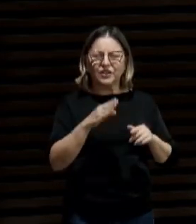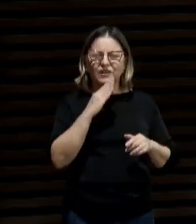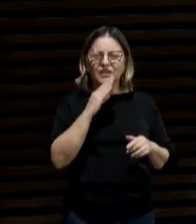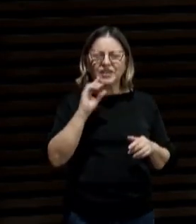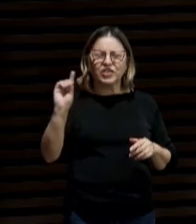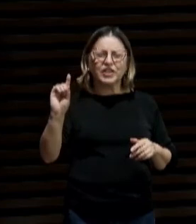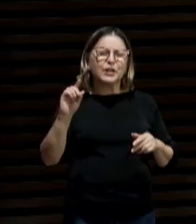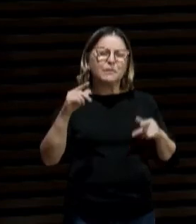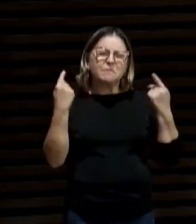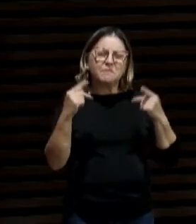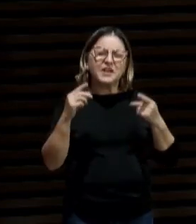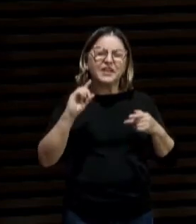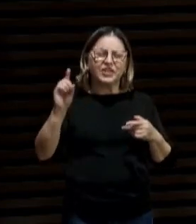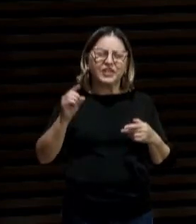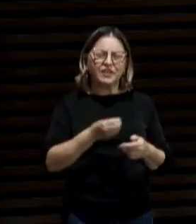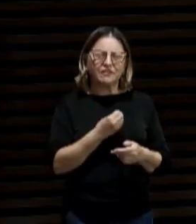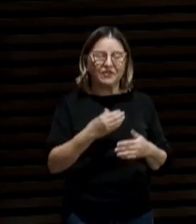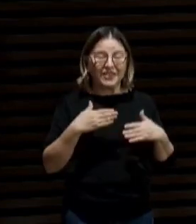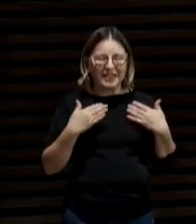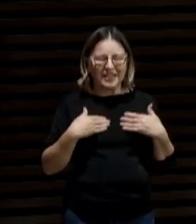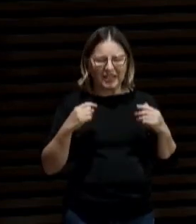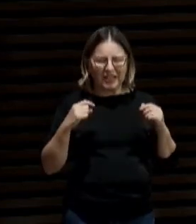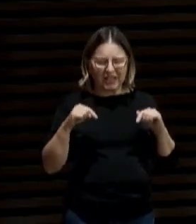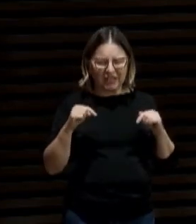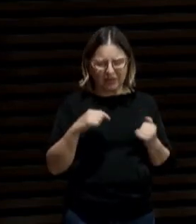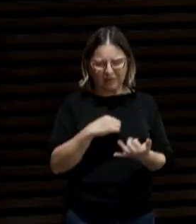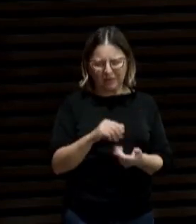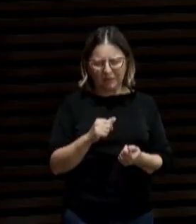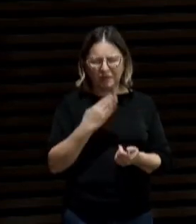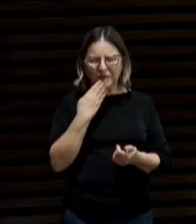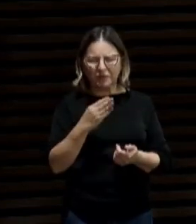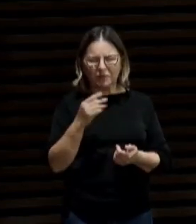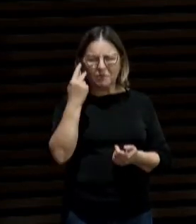que vive com alegria nesse mundo que jaz no maligno. Pedimos assim para